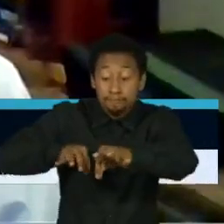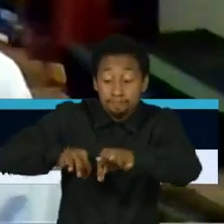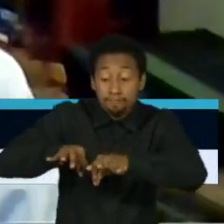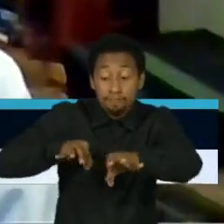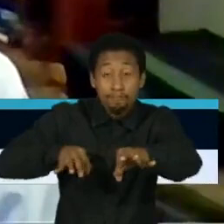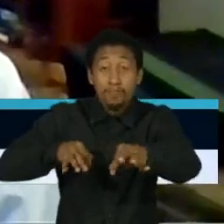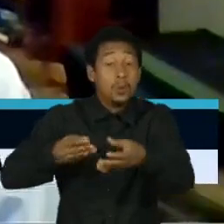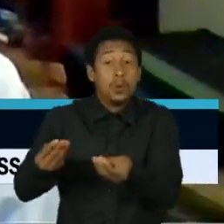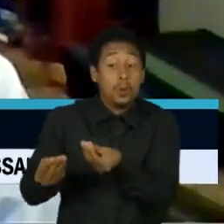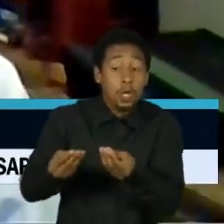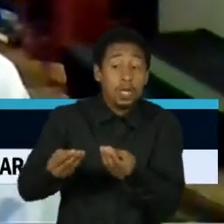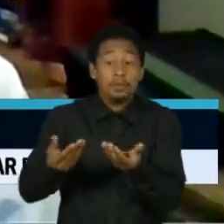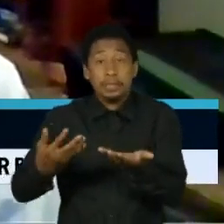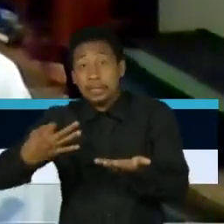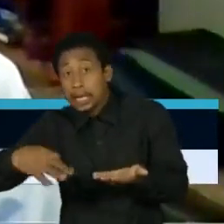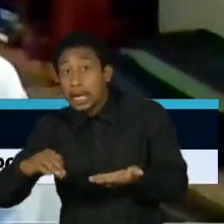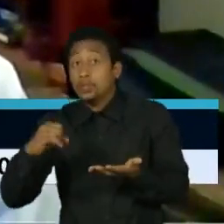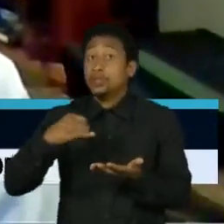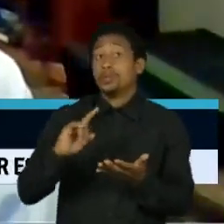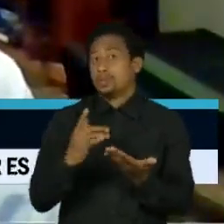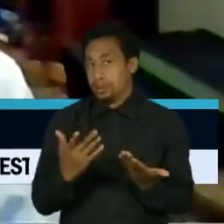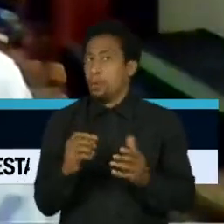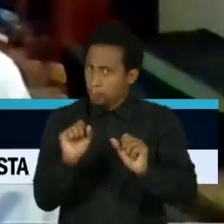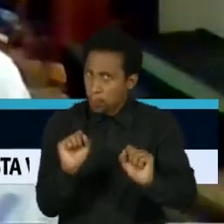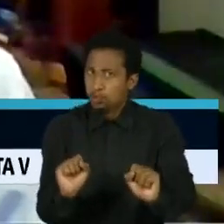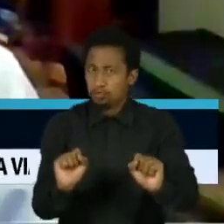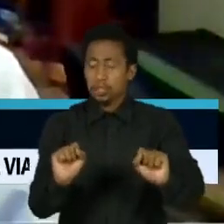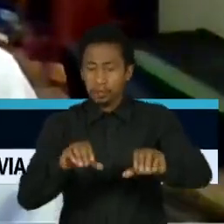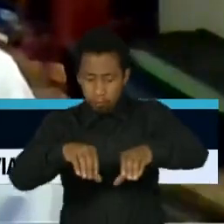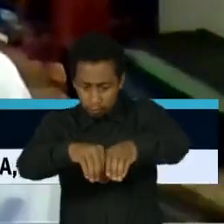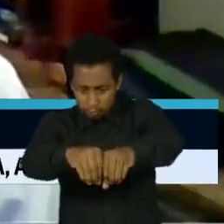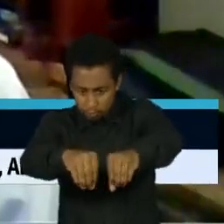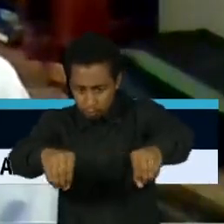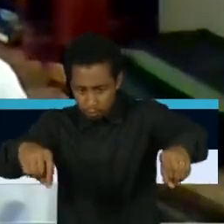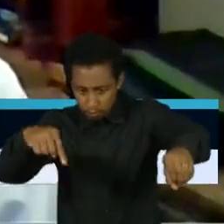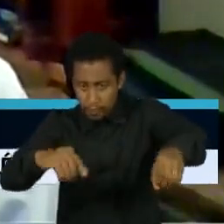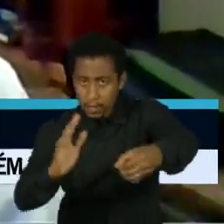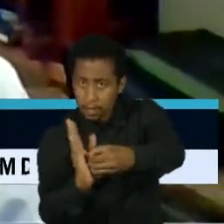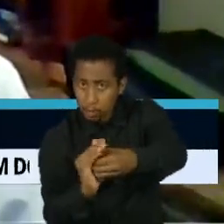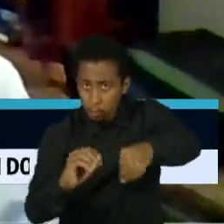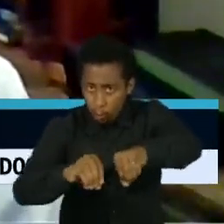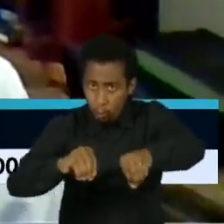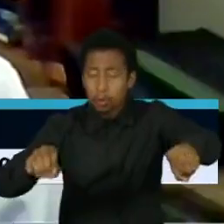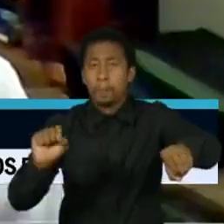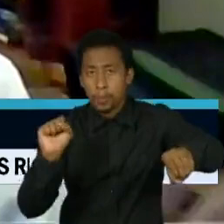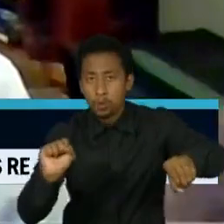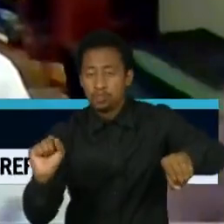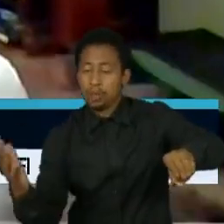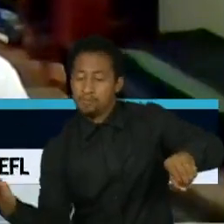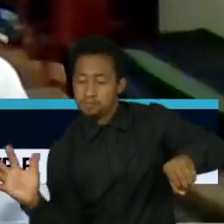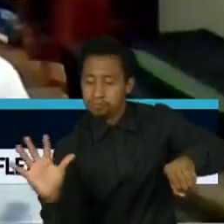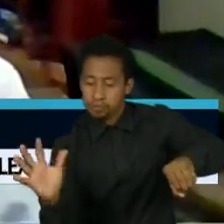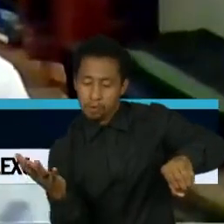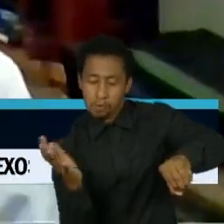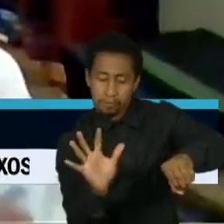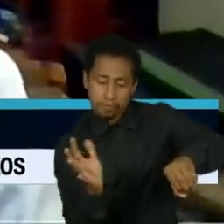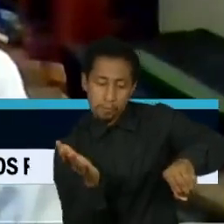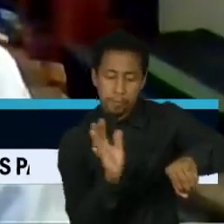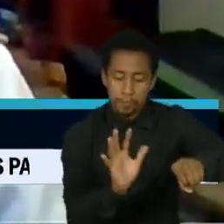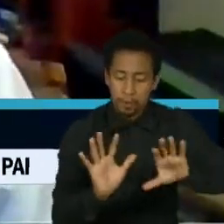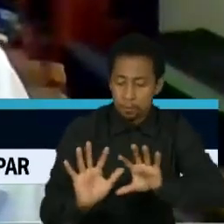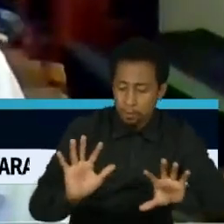você poderia fazer escoras no interceptor, isso é fácil de fazer, para que ele não tivesse